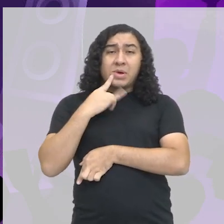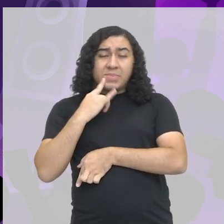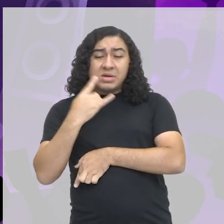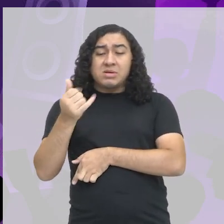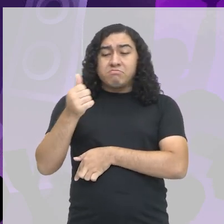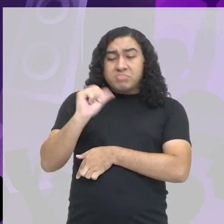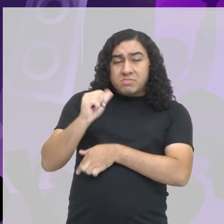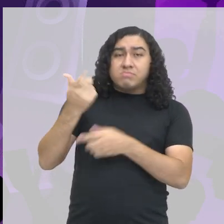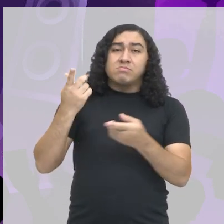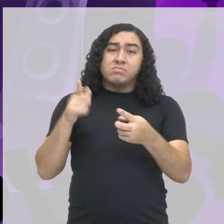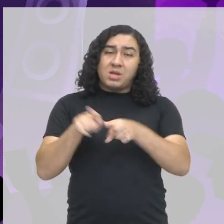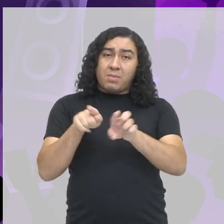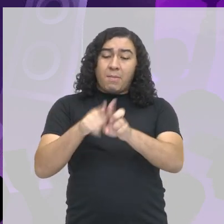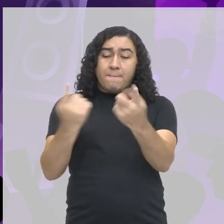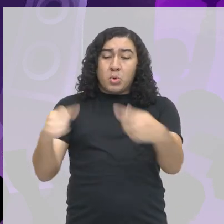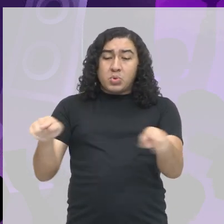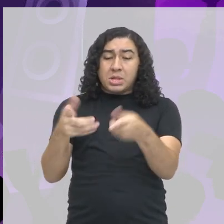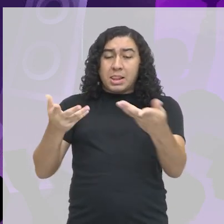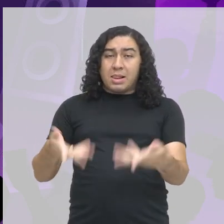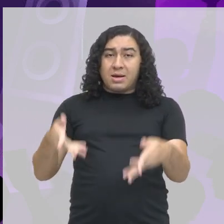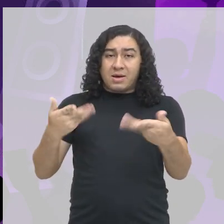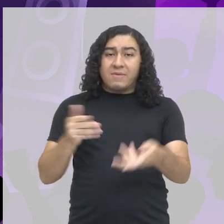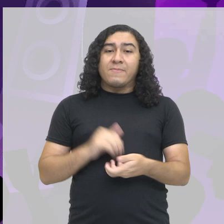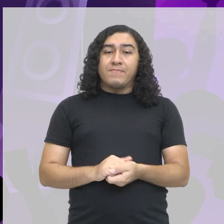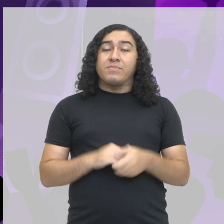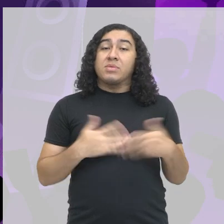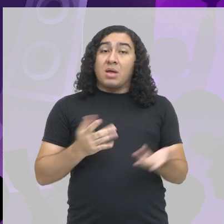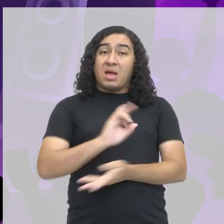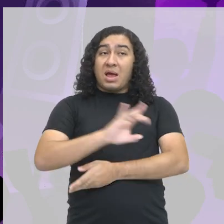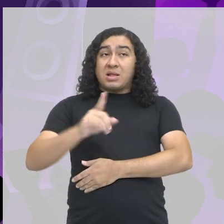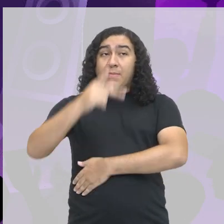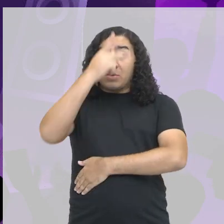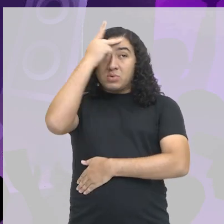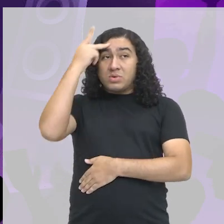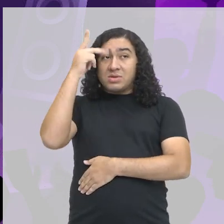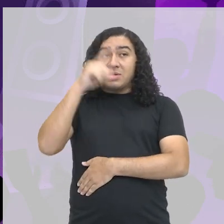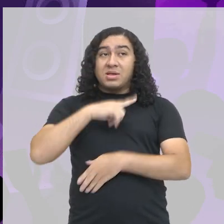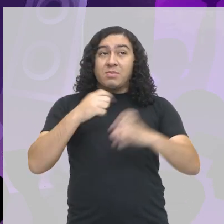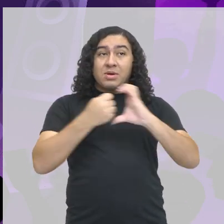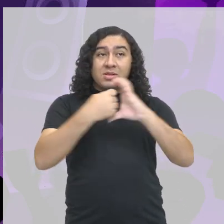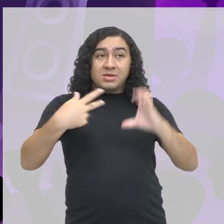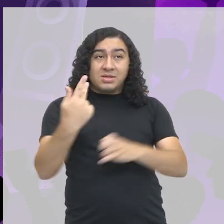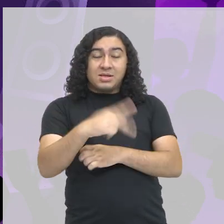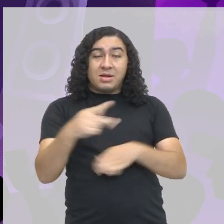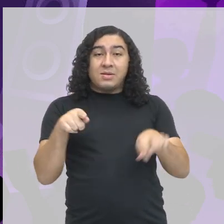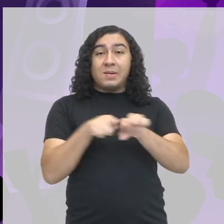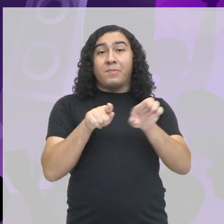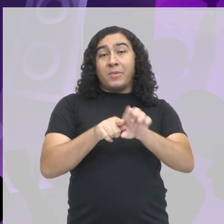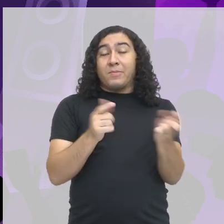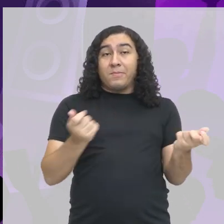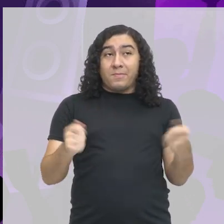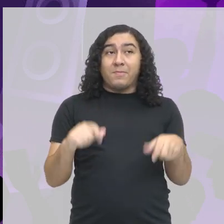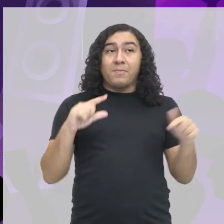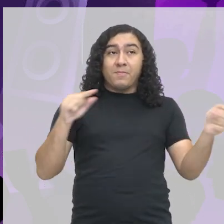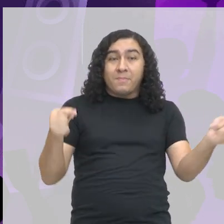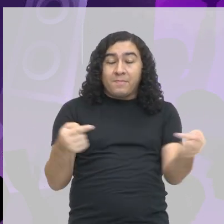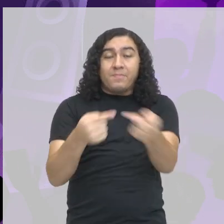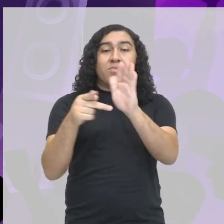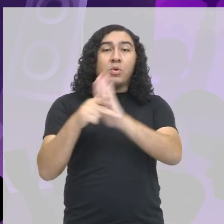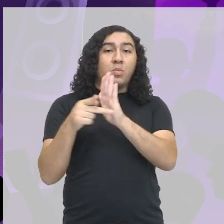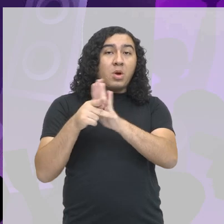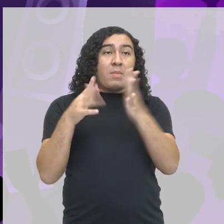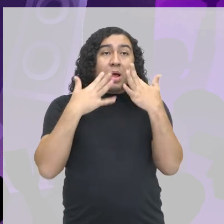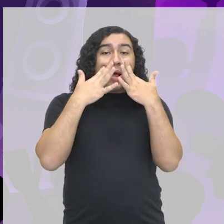daquelas músicas mais tranquilas. Então, cada pessoa tem um estilo e tem algo que chama